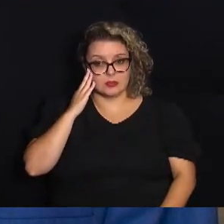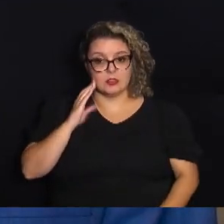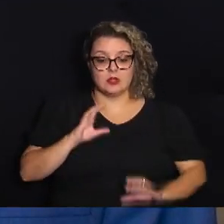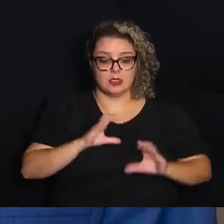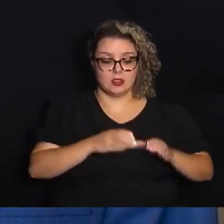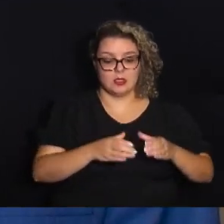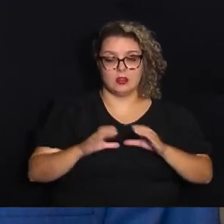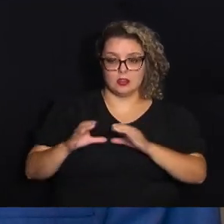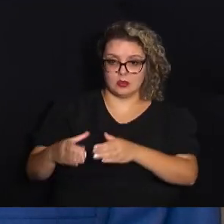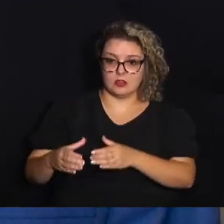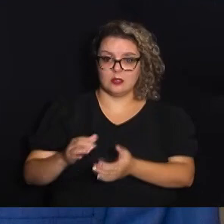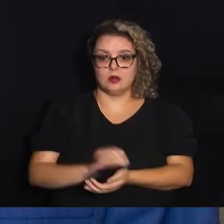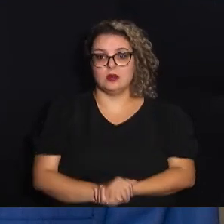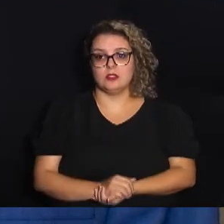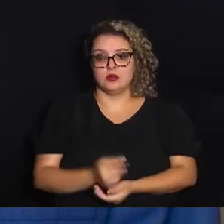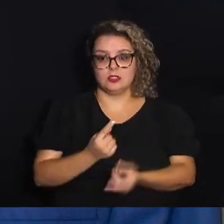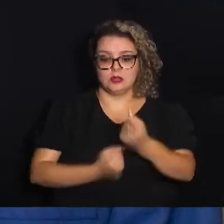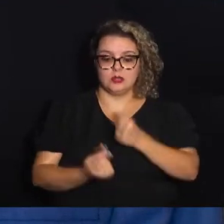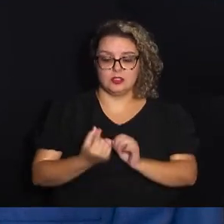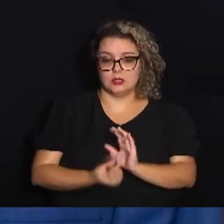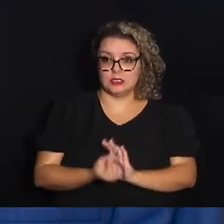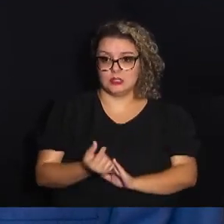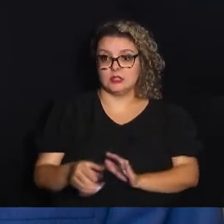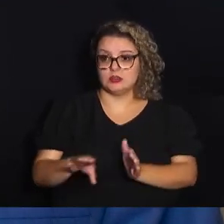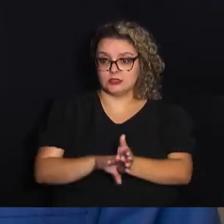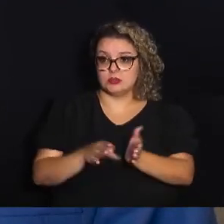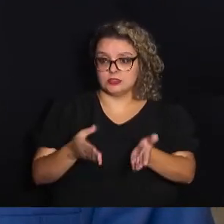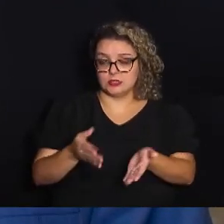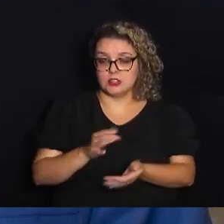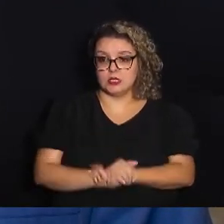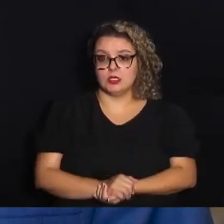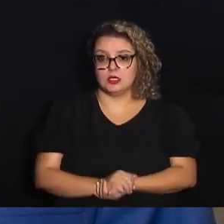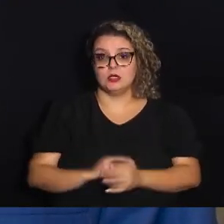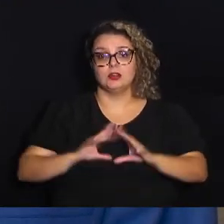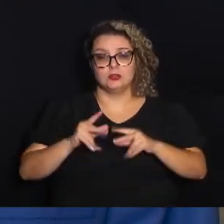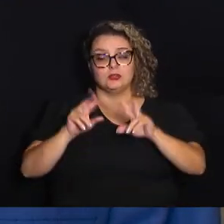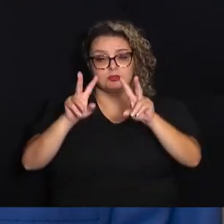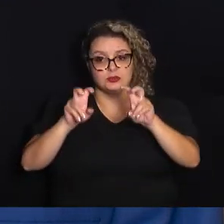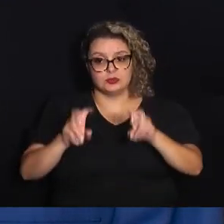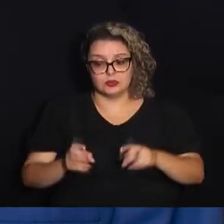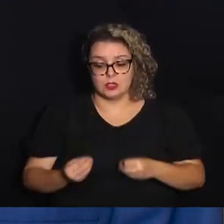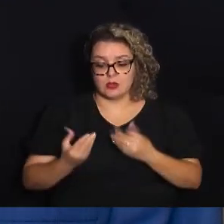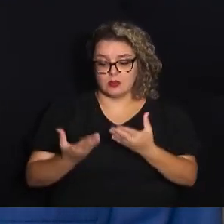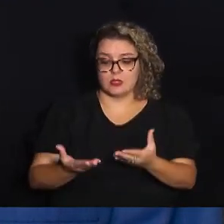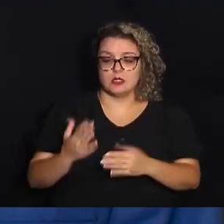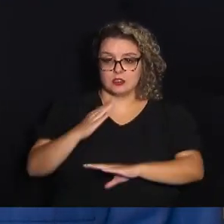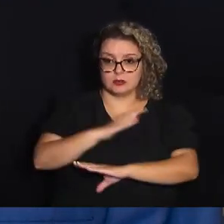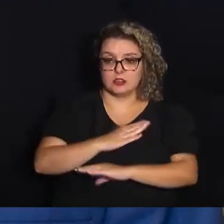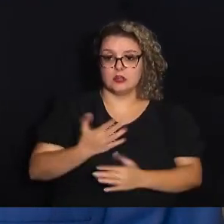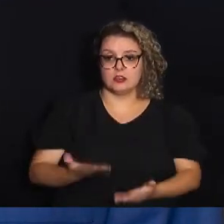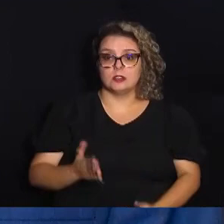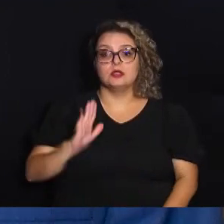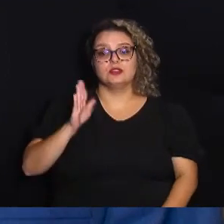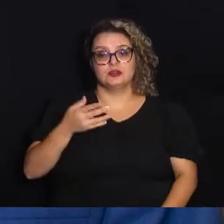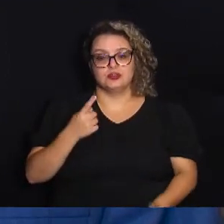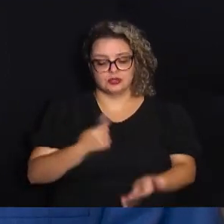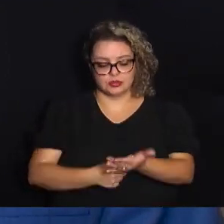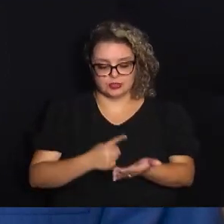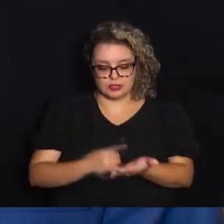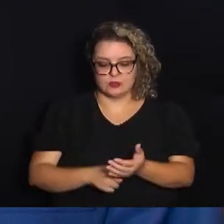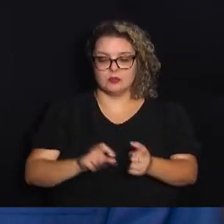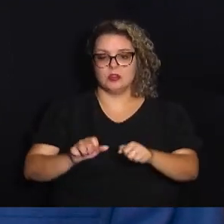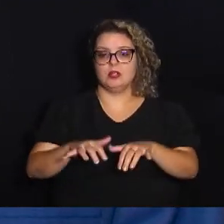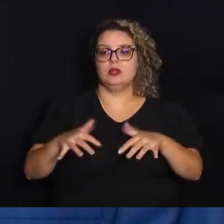aqui saberem que as as comissões H comissões de Finanças minha aí eh todos os temas que foi trazido essa